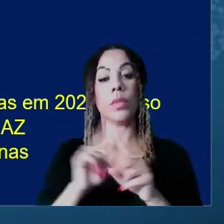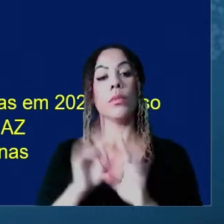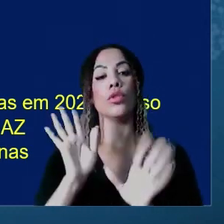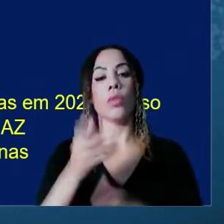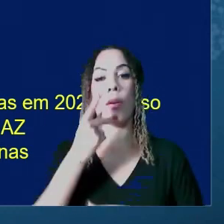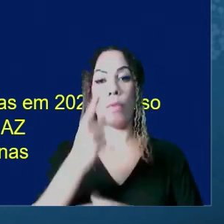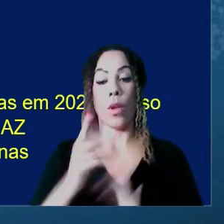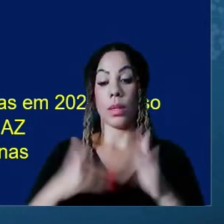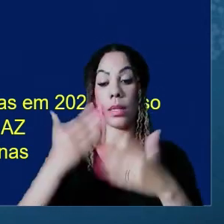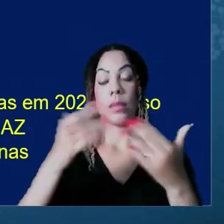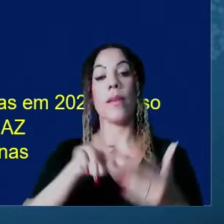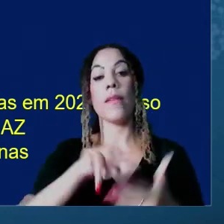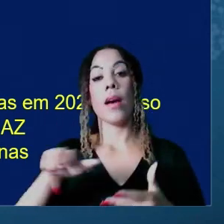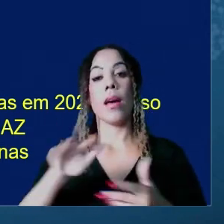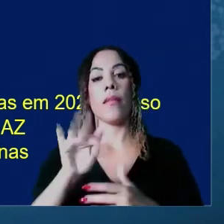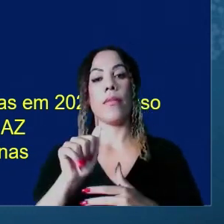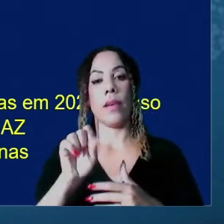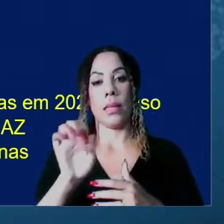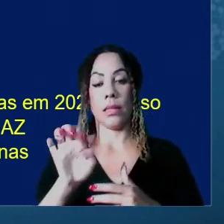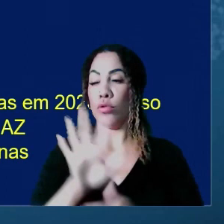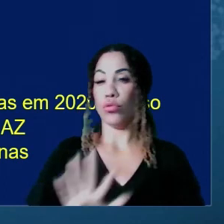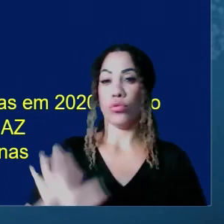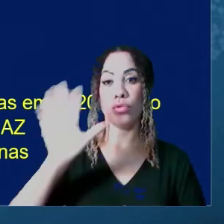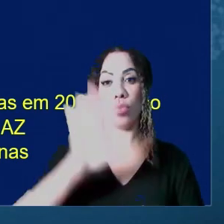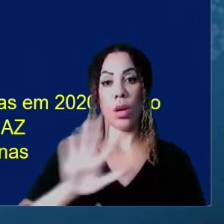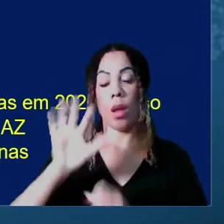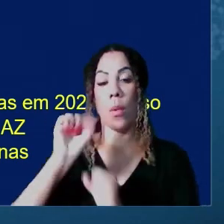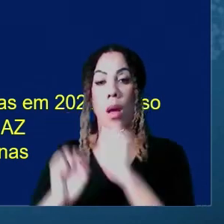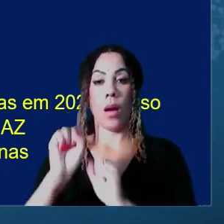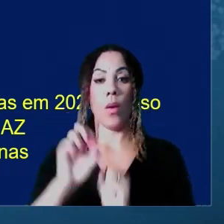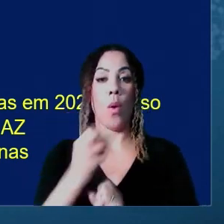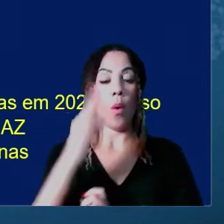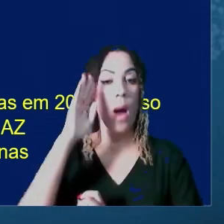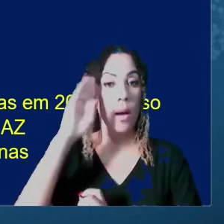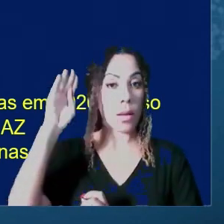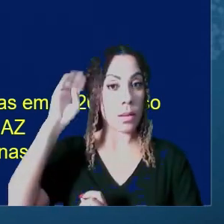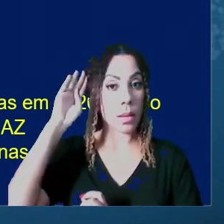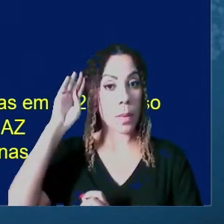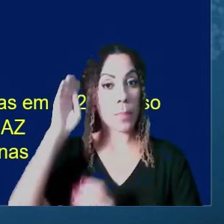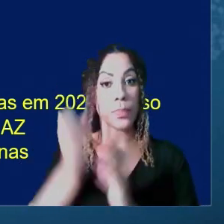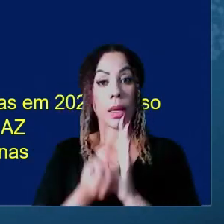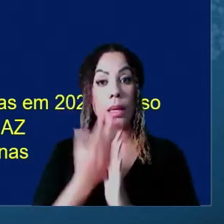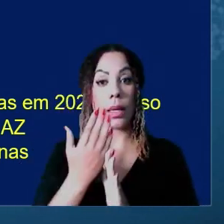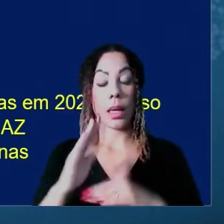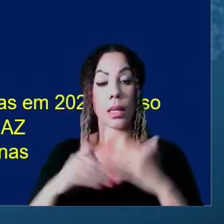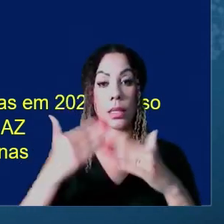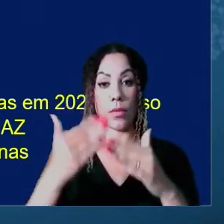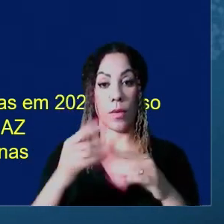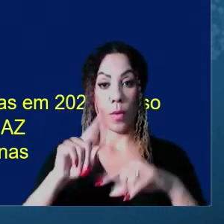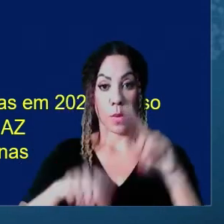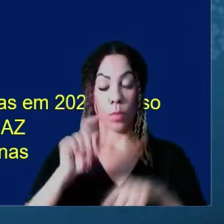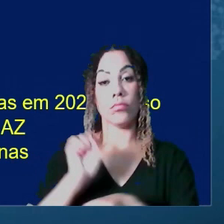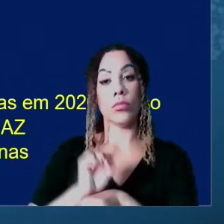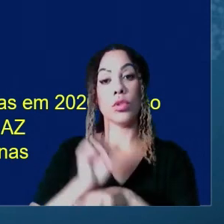várias fases. Em geral, a indústria ou a academia desenvolve um produto, espera os resultados daquela